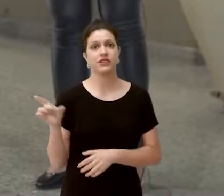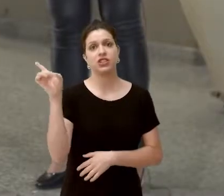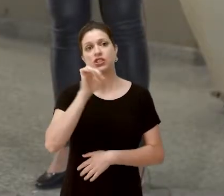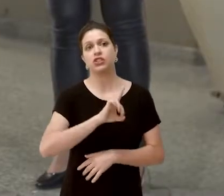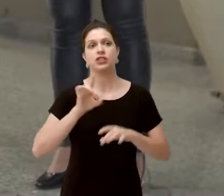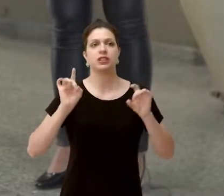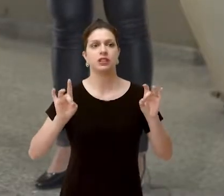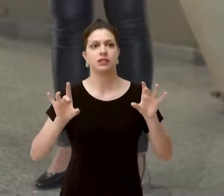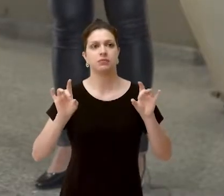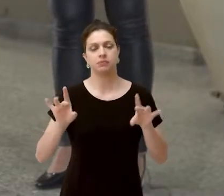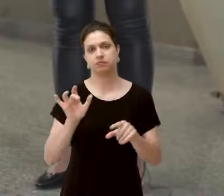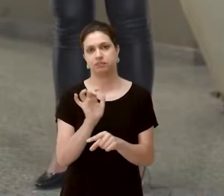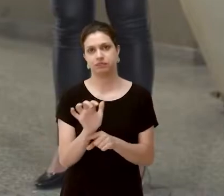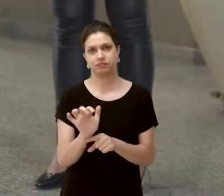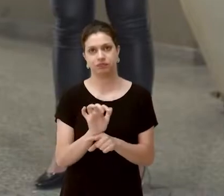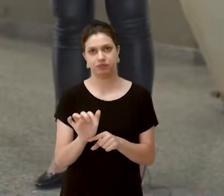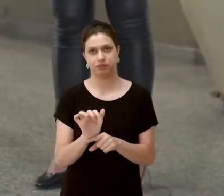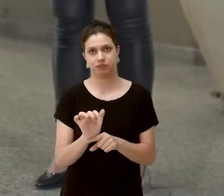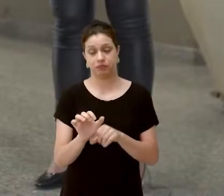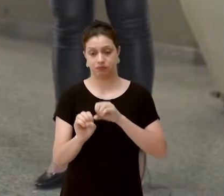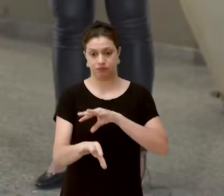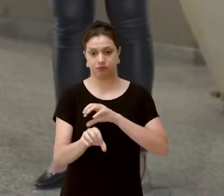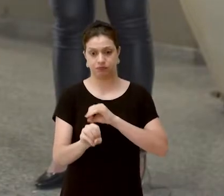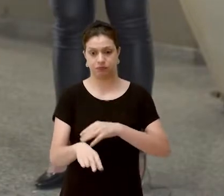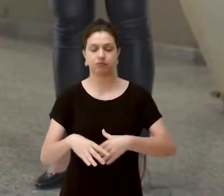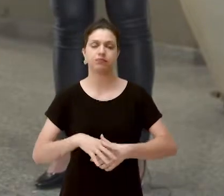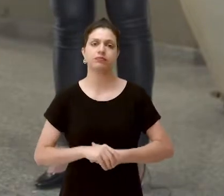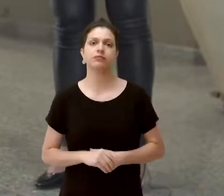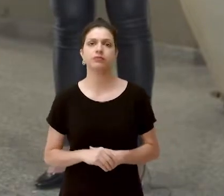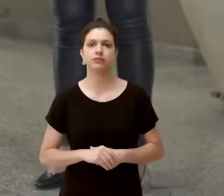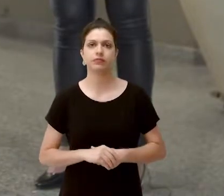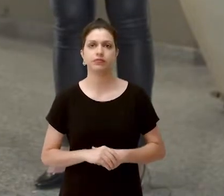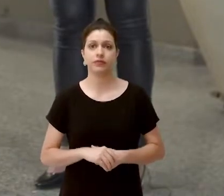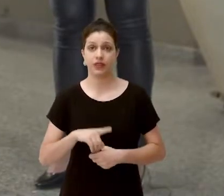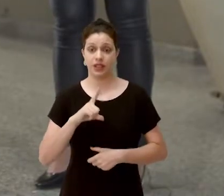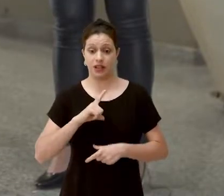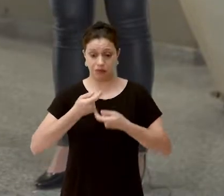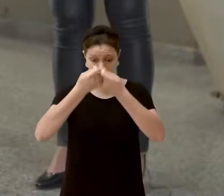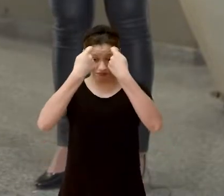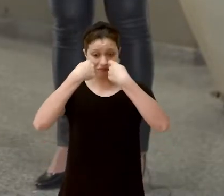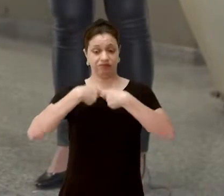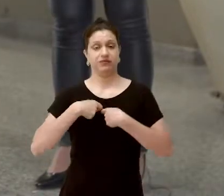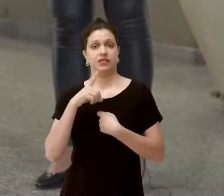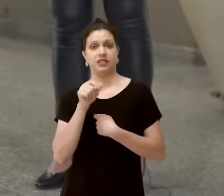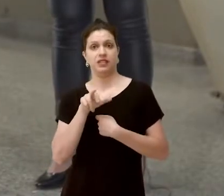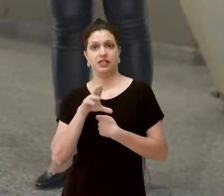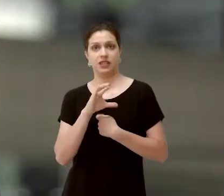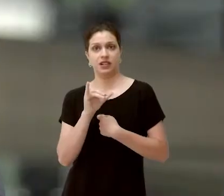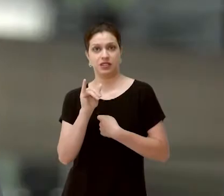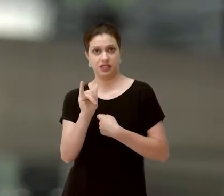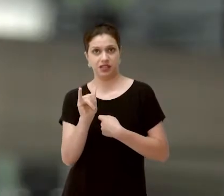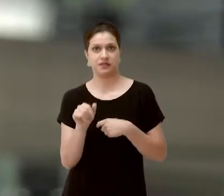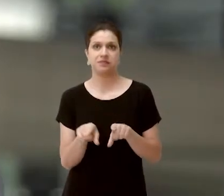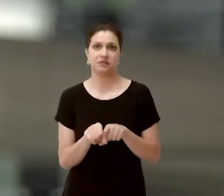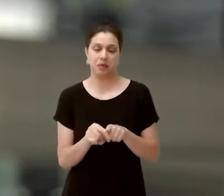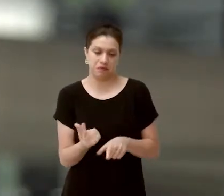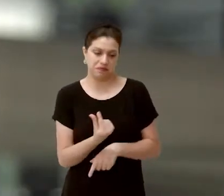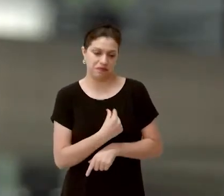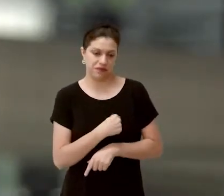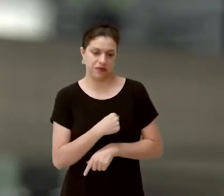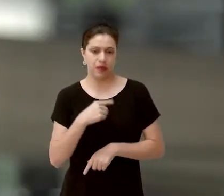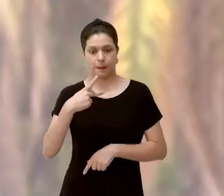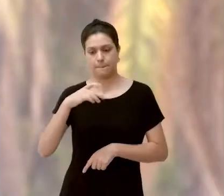em alusão ao Dia Estadual da Educação. A Casa entregou a medalha Darcy Ribeiro e a comenda